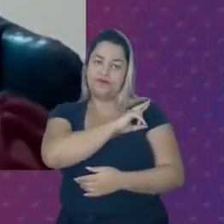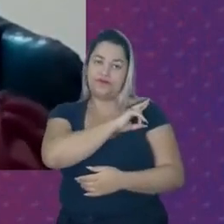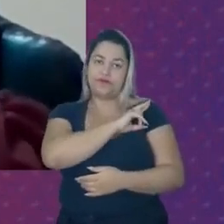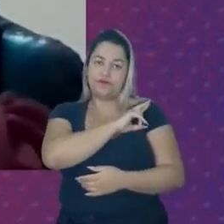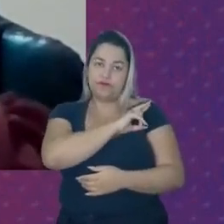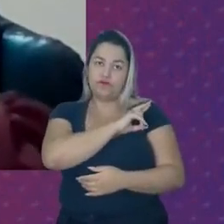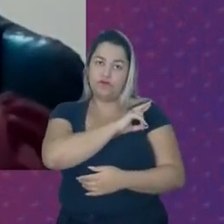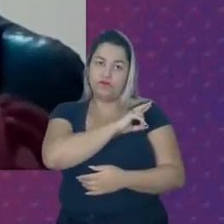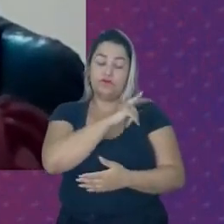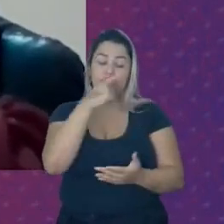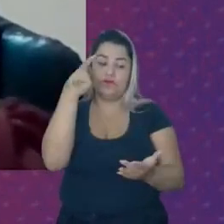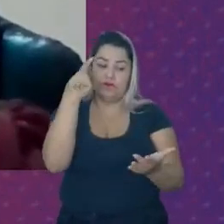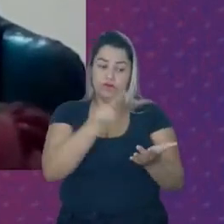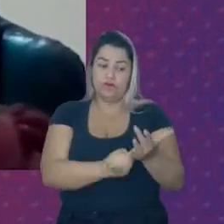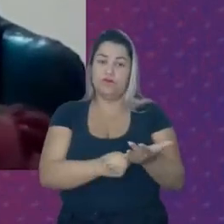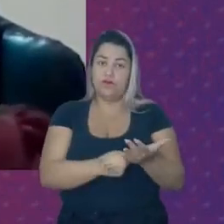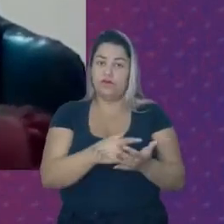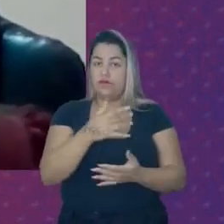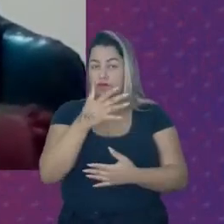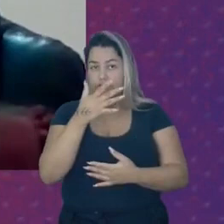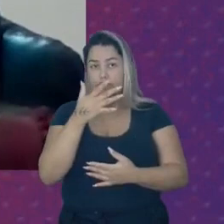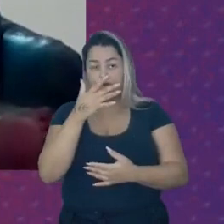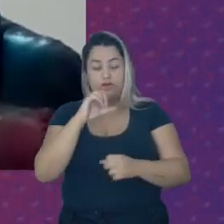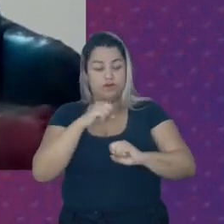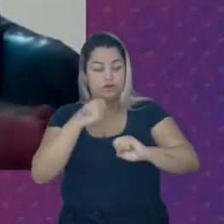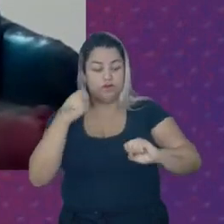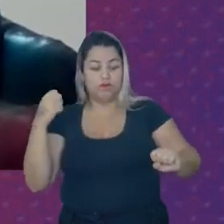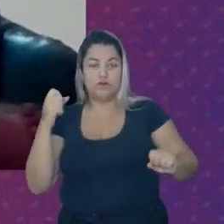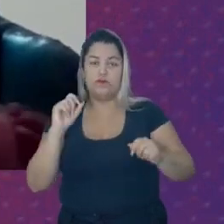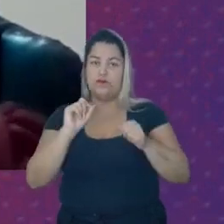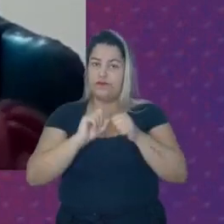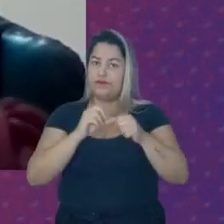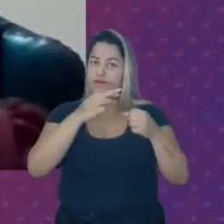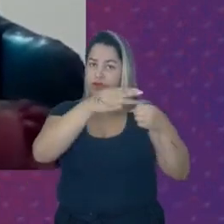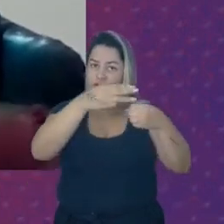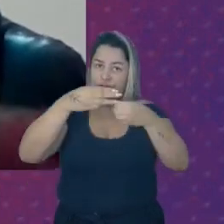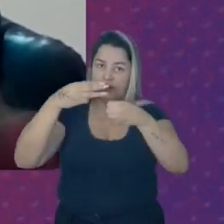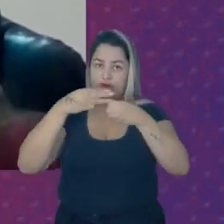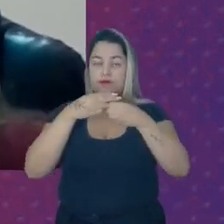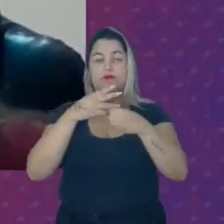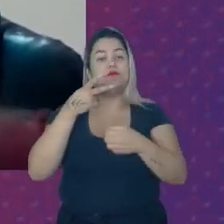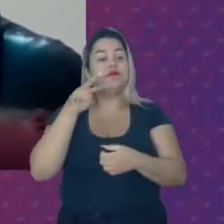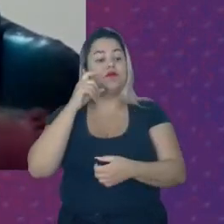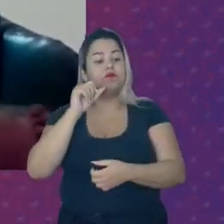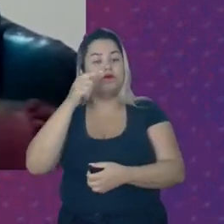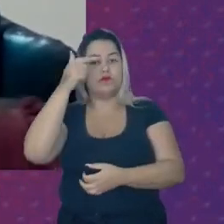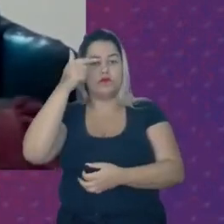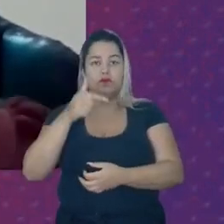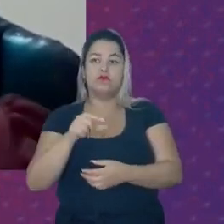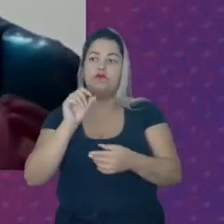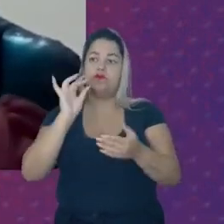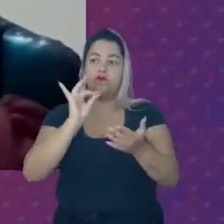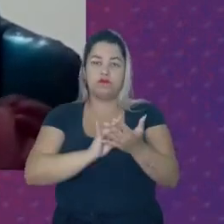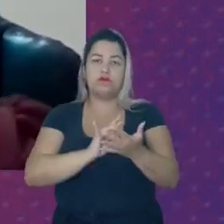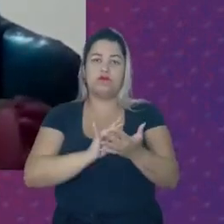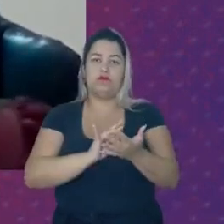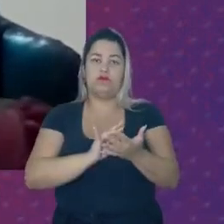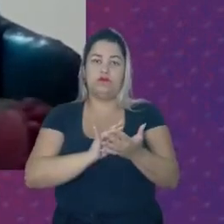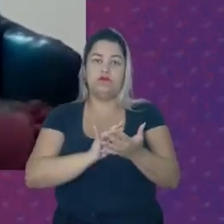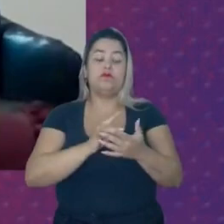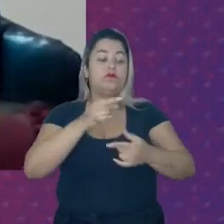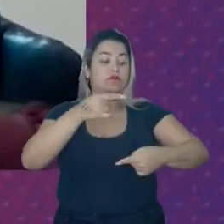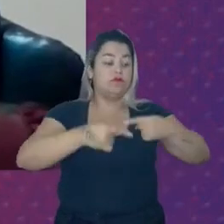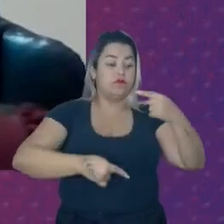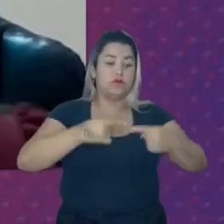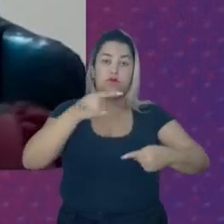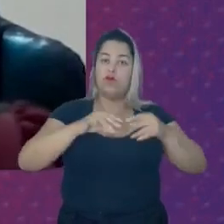e um compromisso grande de quem faz a gestão nos seus municípios para garantir, de fato, fazer o diálogo